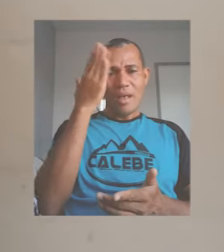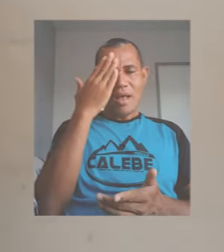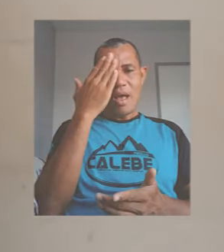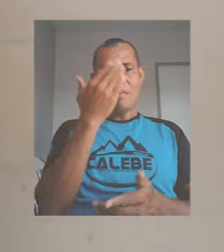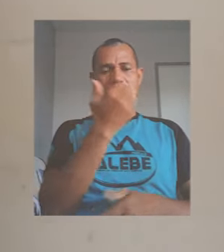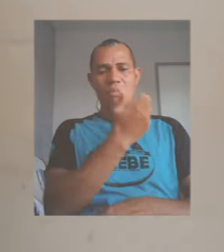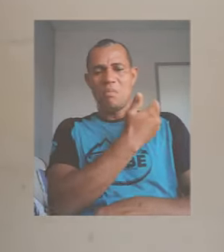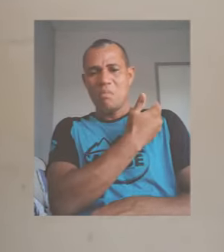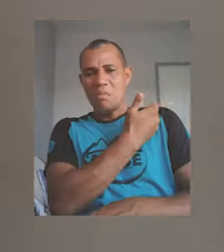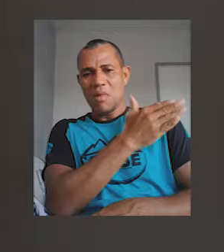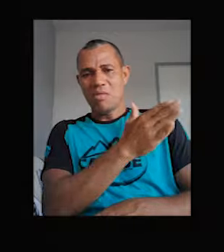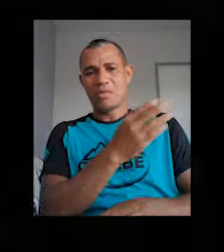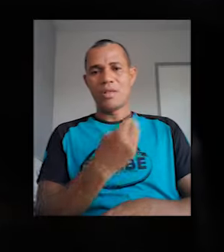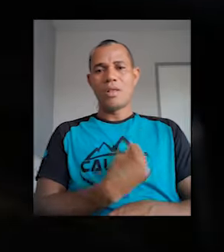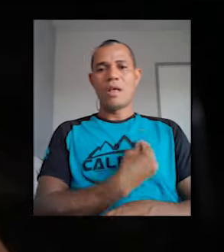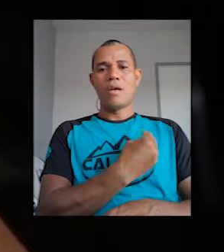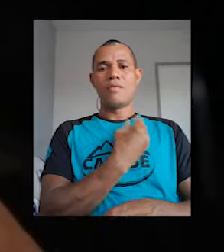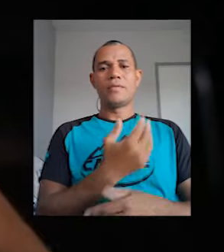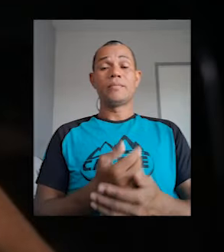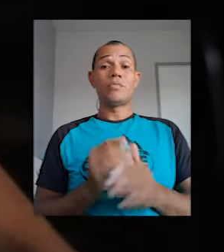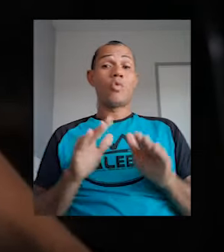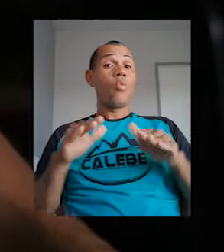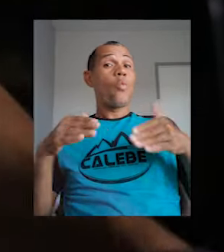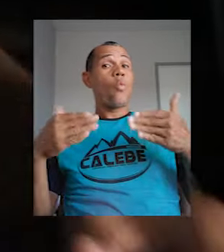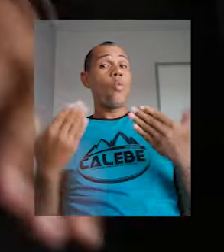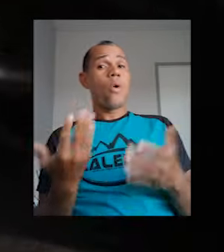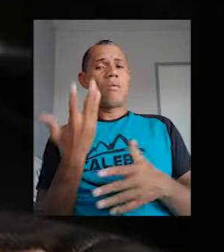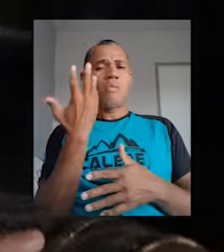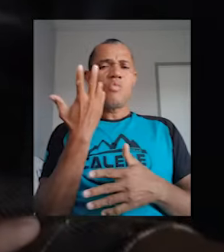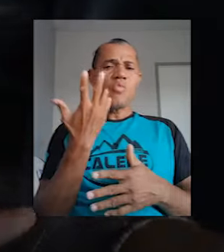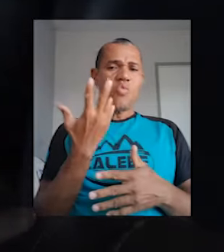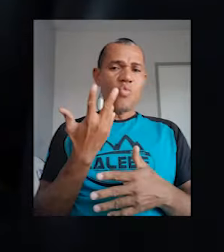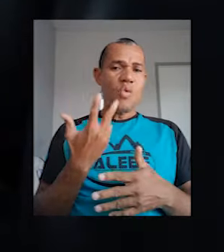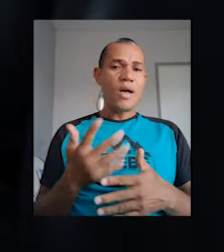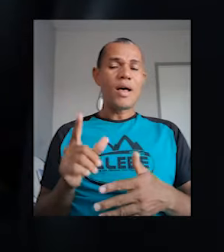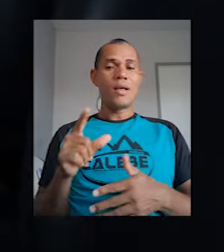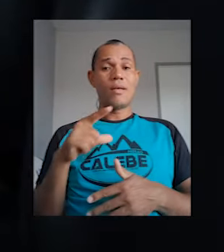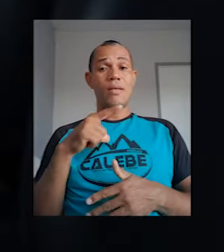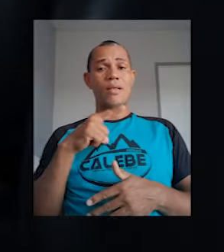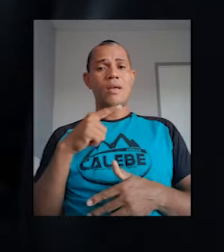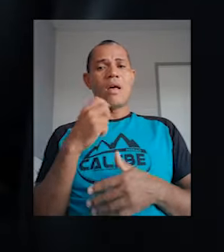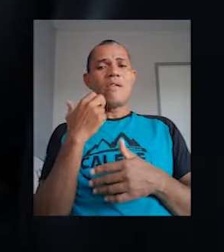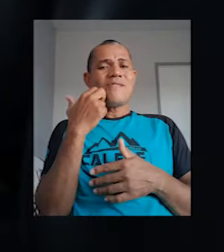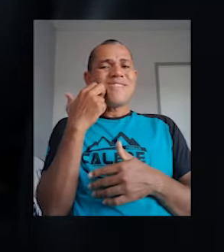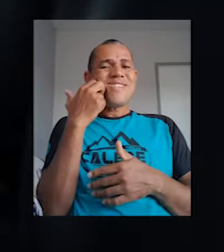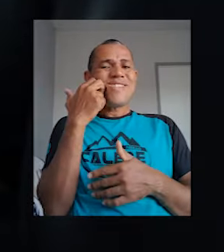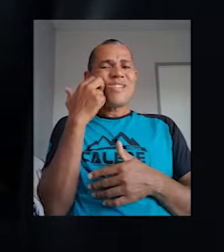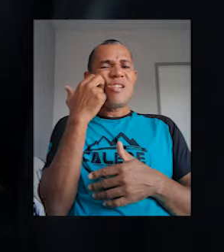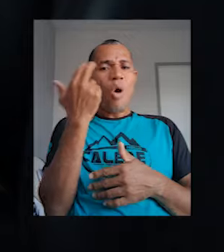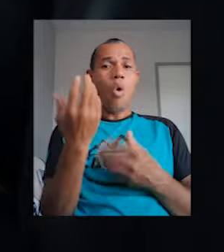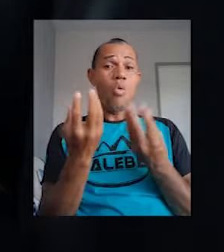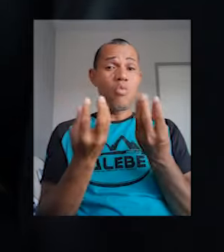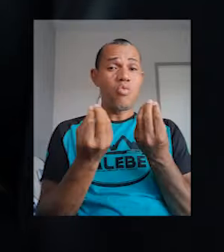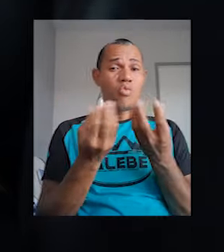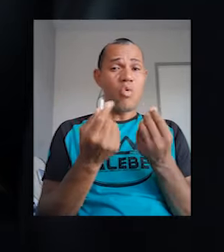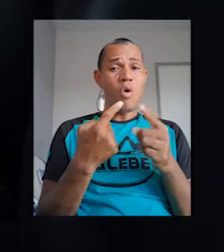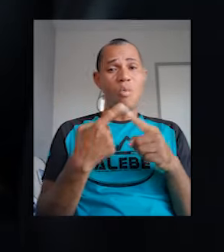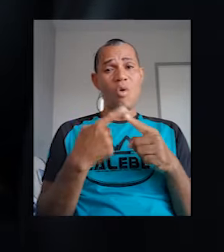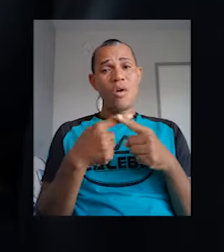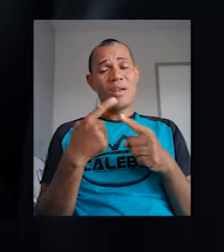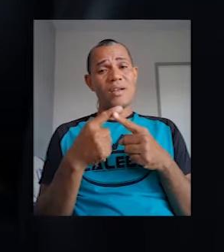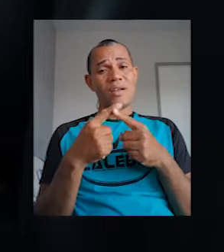o que é preconceito na pele. Quando eu era criança, eu tinha a questão de chamar o cabelo de bombril, de chamar